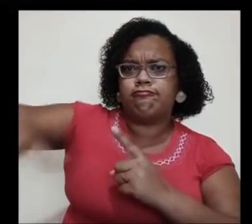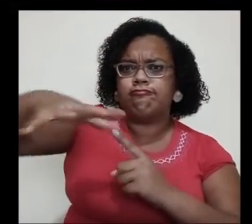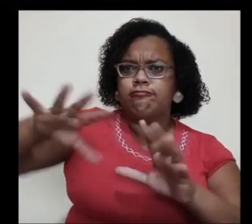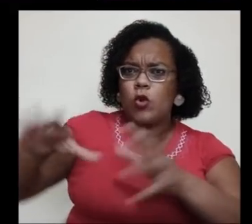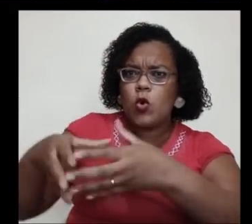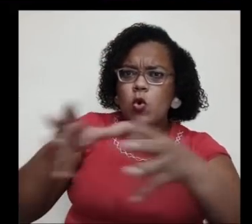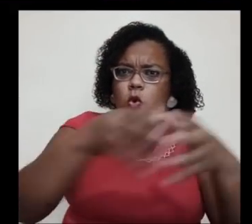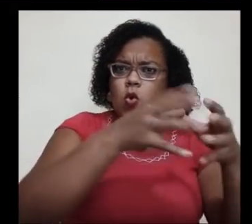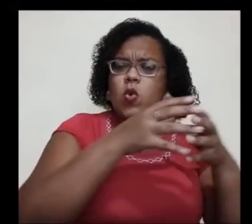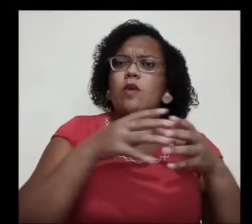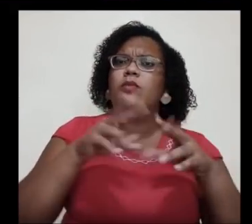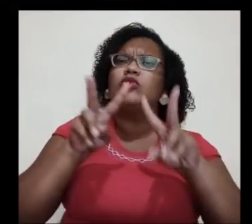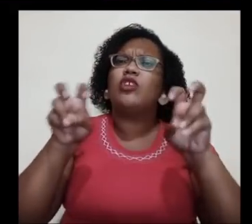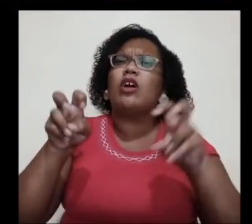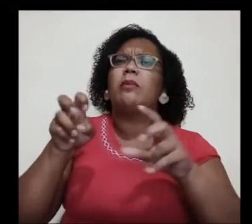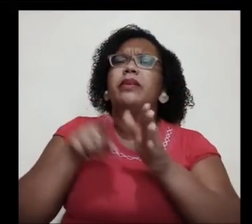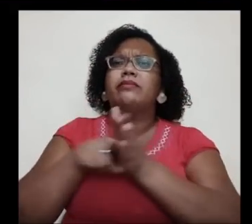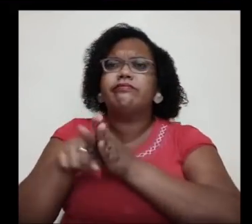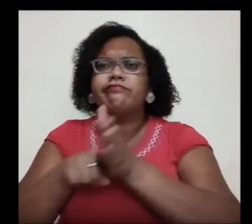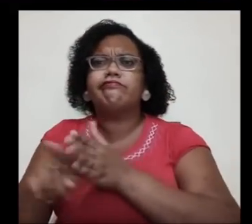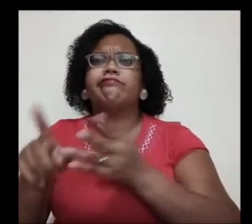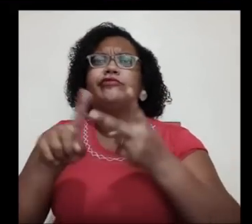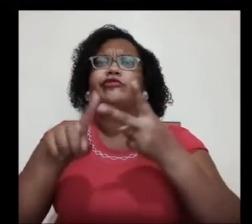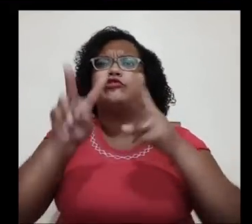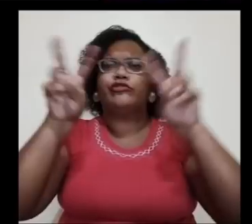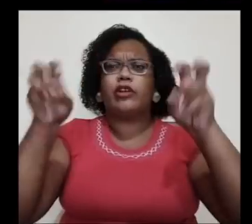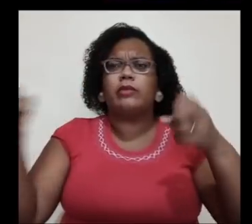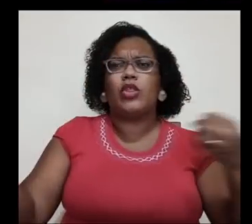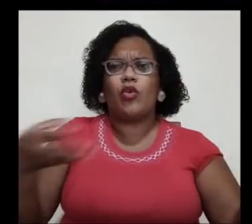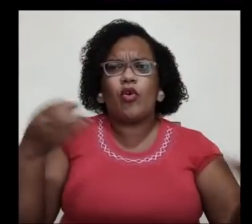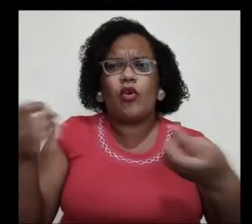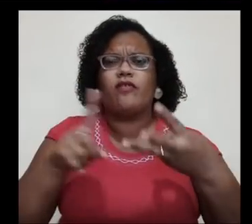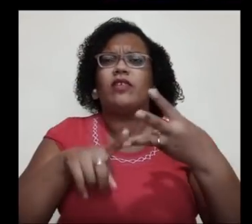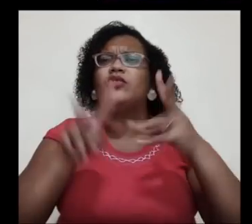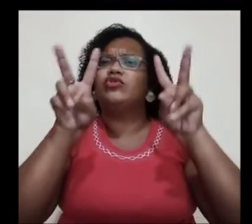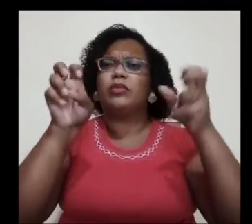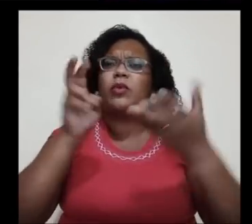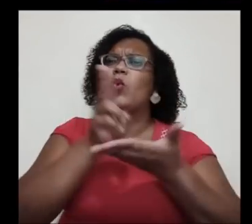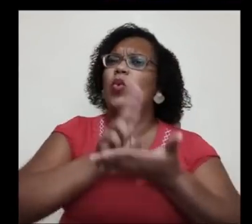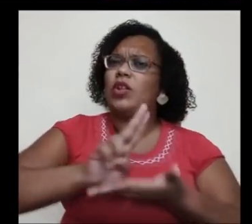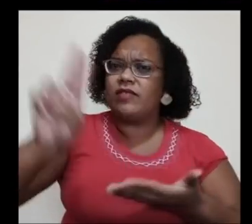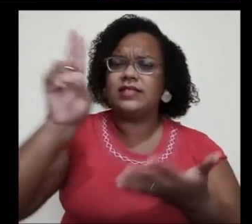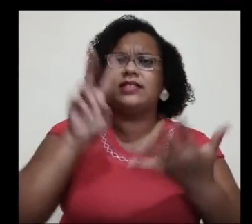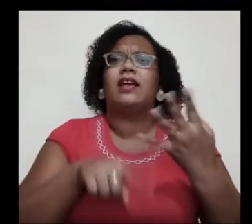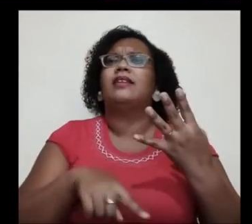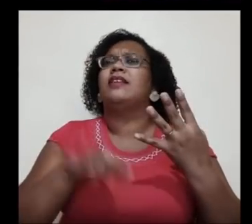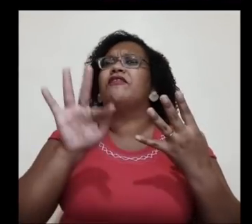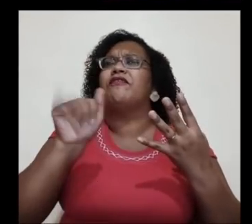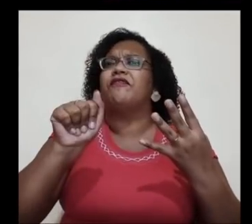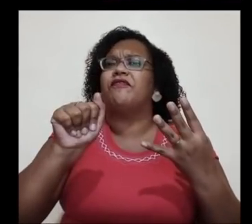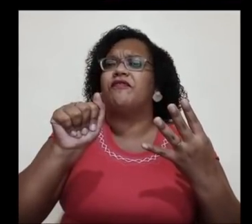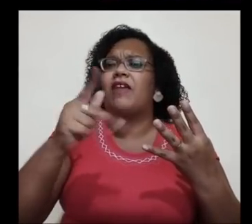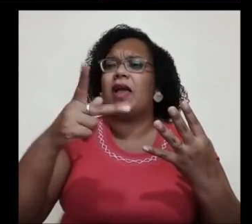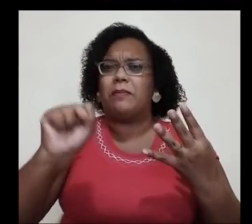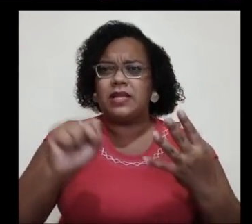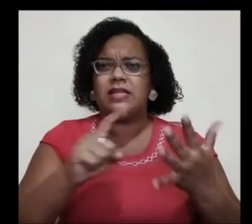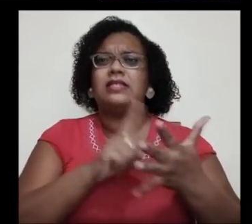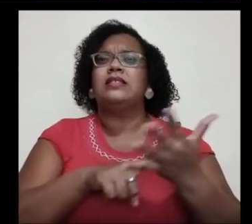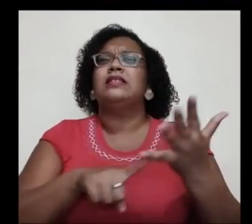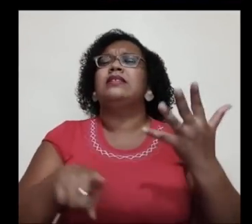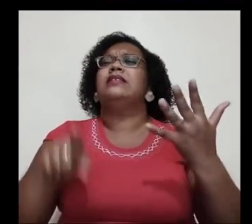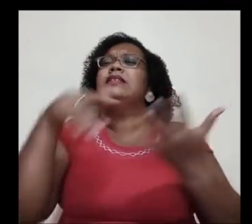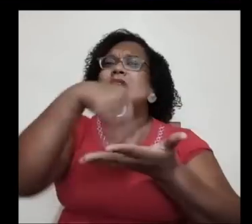aí entidades da área de inovação, entidades representativas das universidades, das FAPs, da Secretaria de